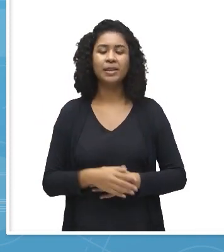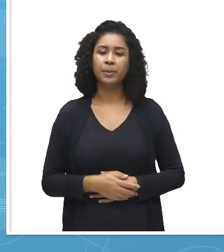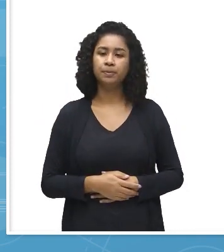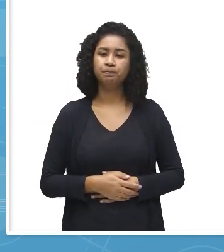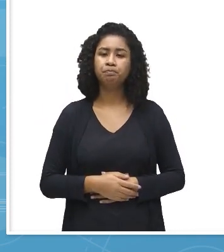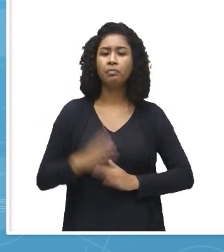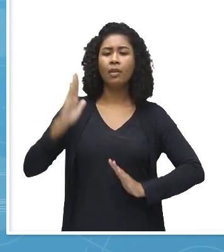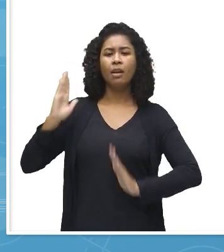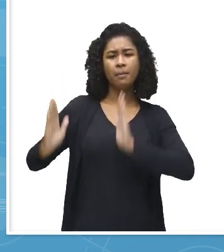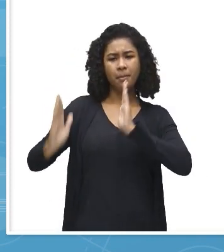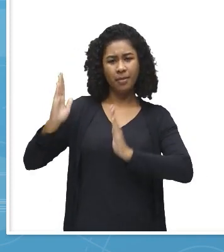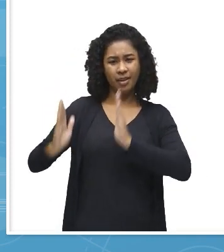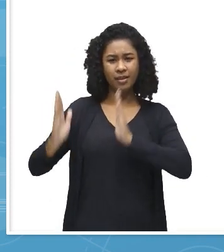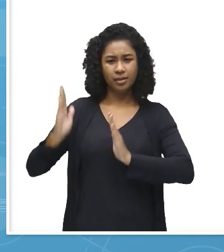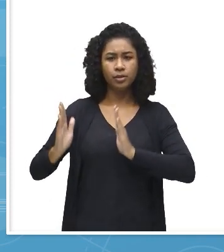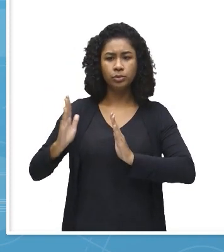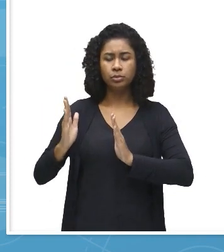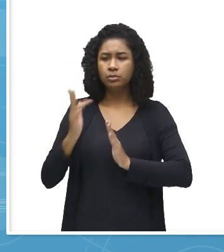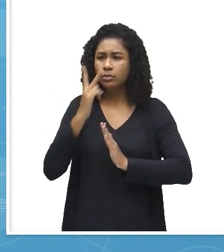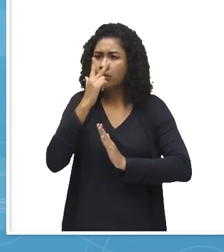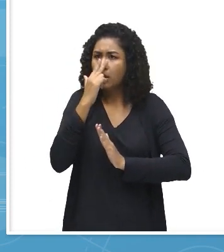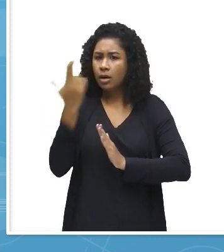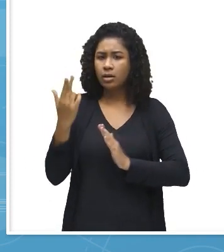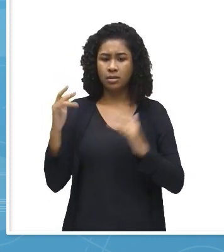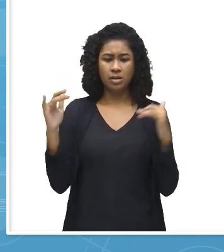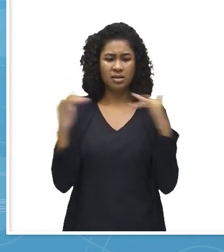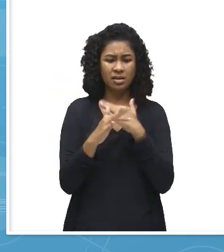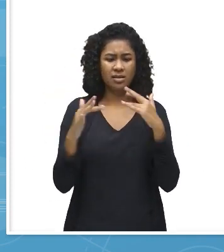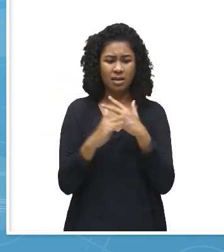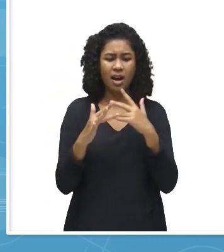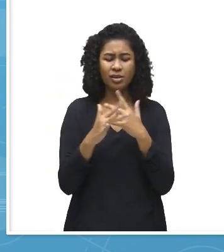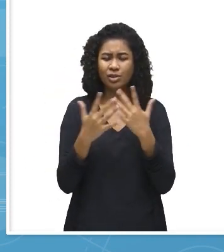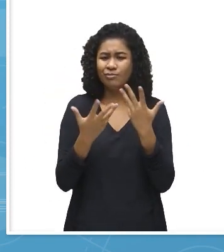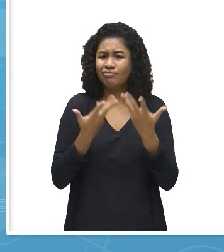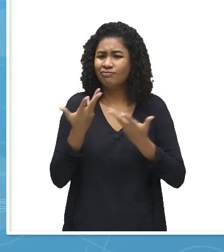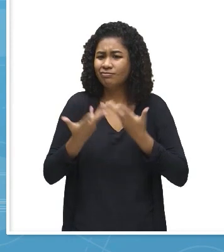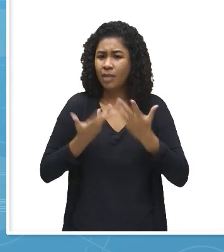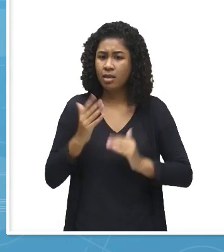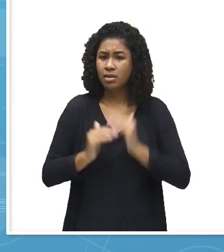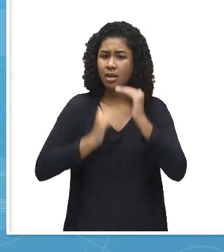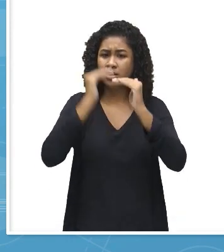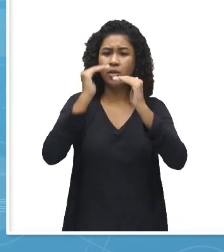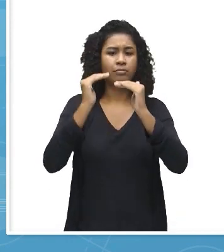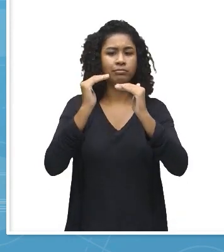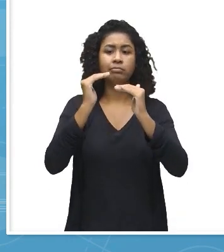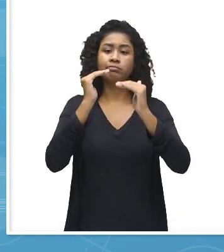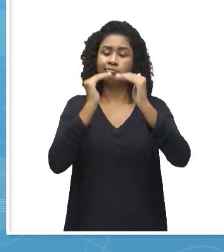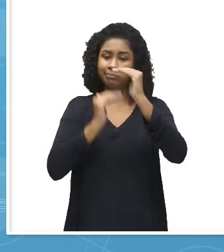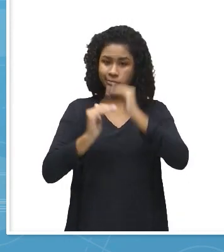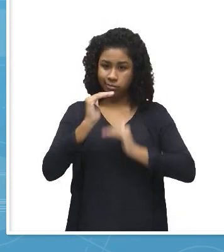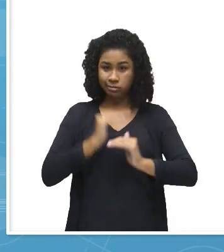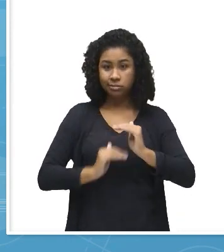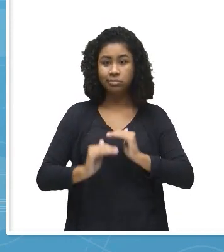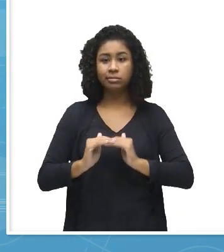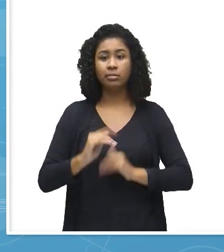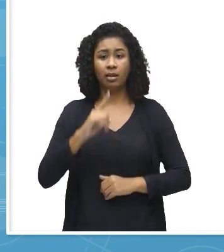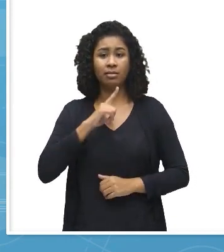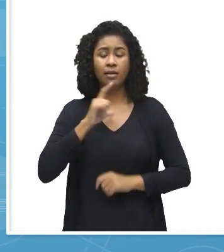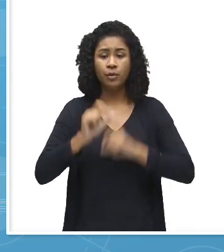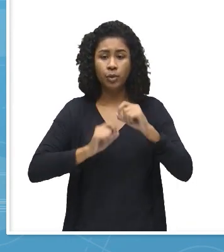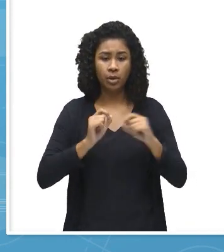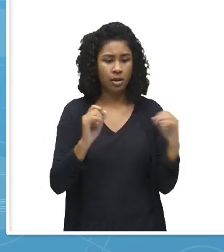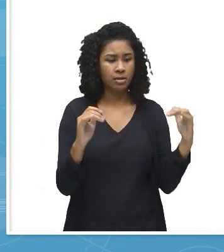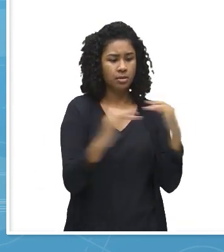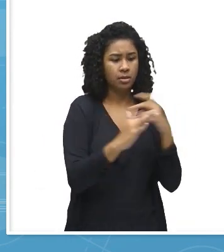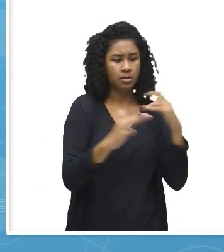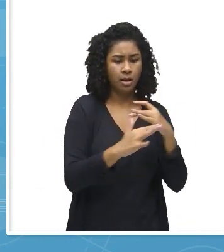houve nesse início o declínio das cidades. Isso mesmo, houve nesse período a chamada